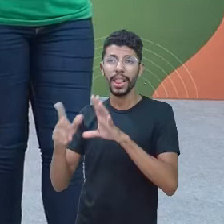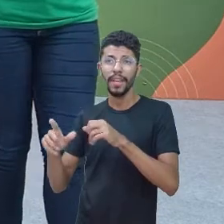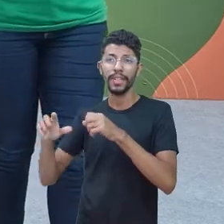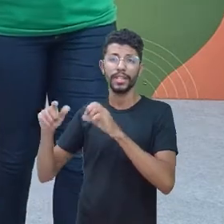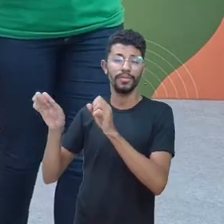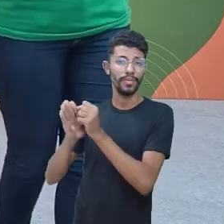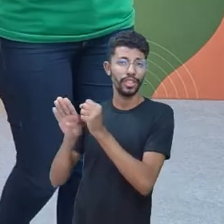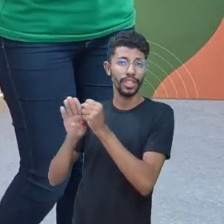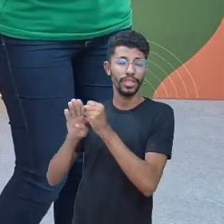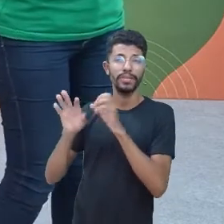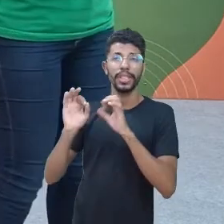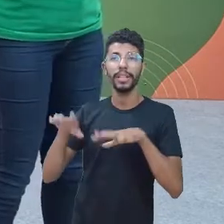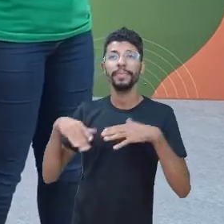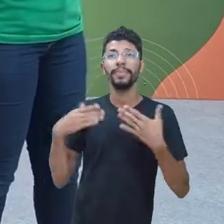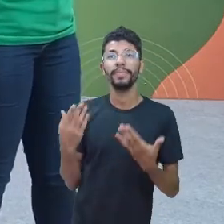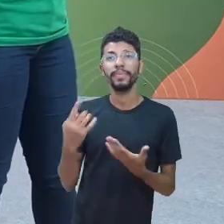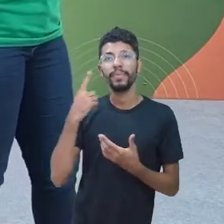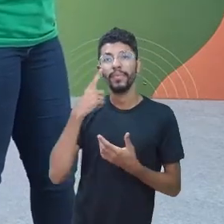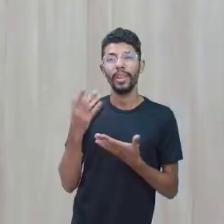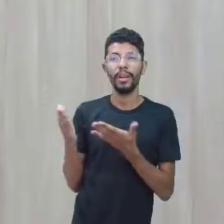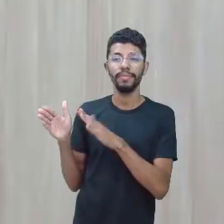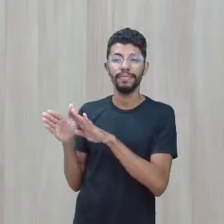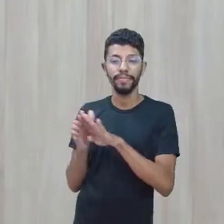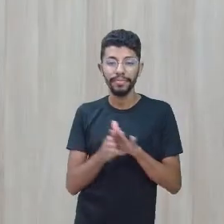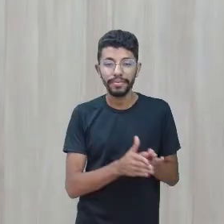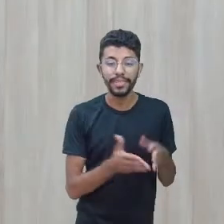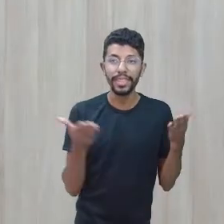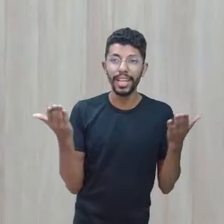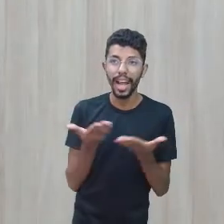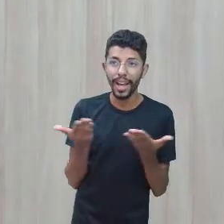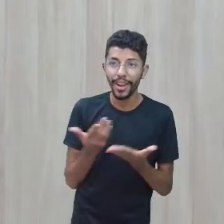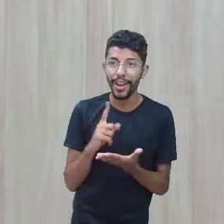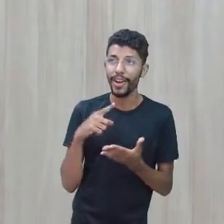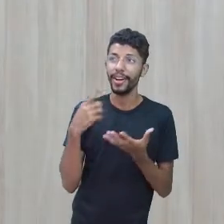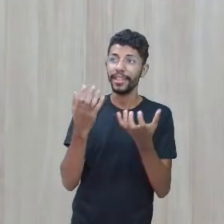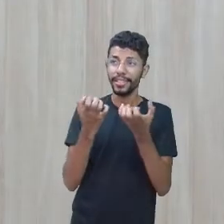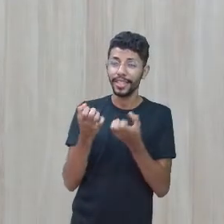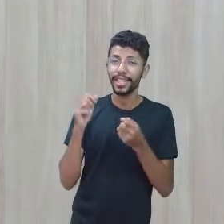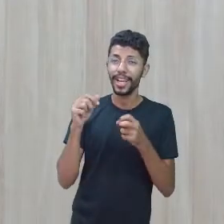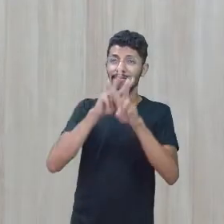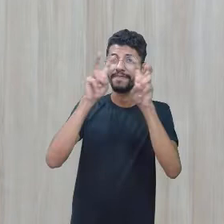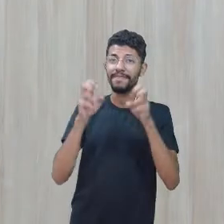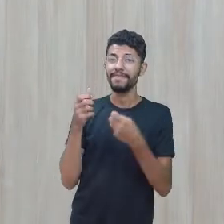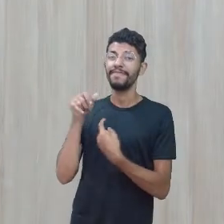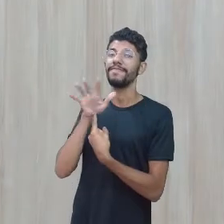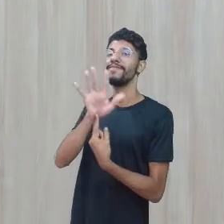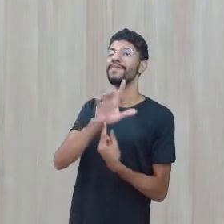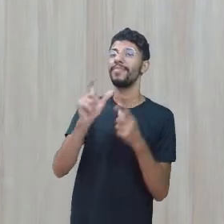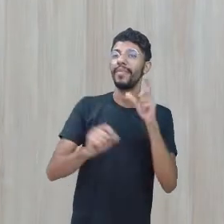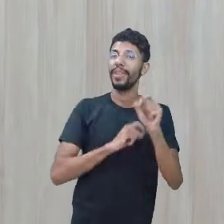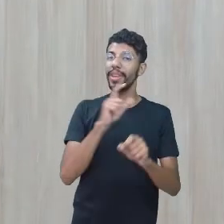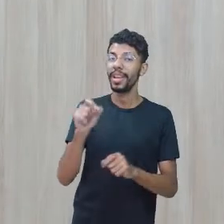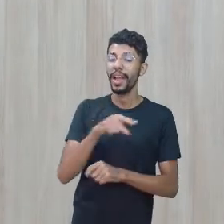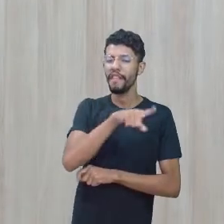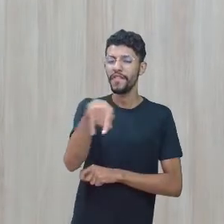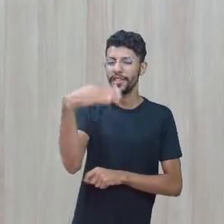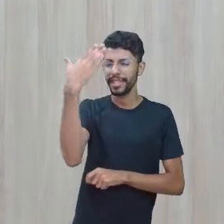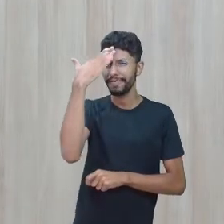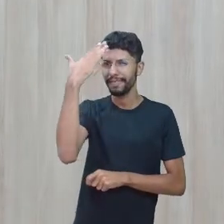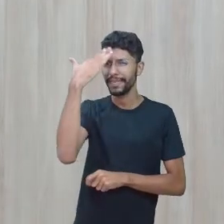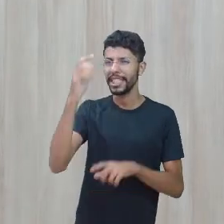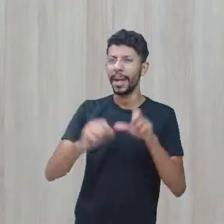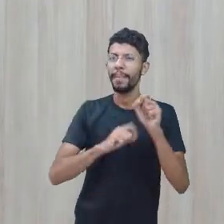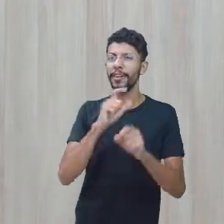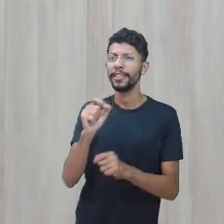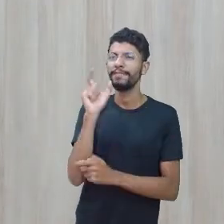um pouquinho sobre palavras homônimas e parônimas, eu quero falar com vocês um pouquinho, se vocês sabem, quais são